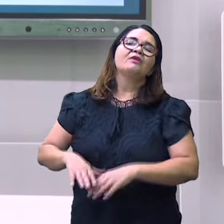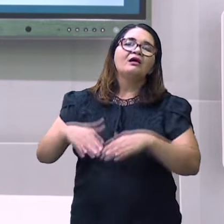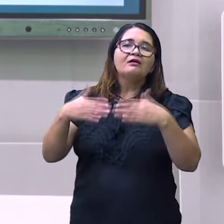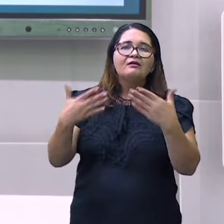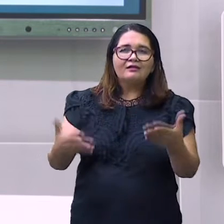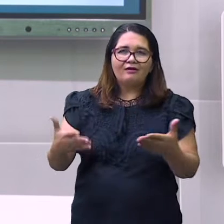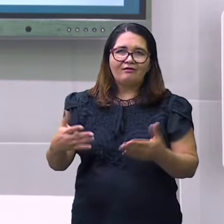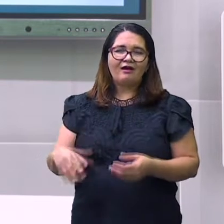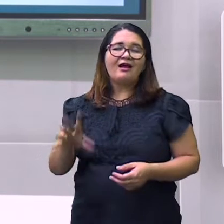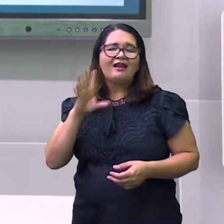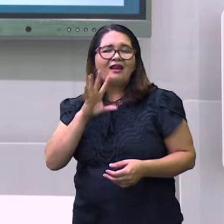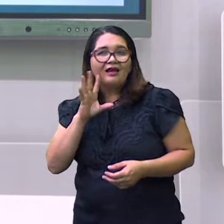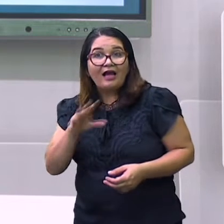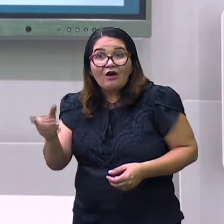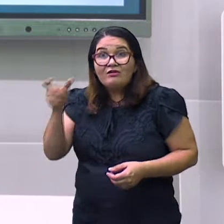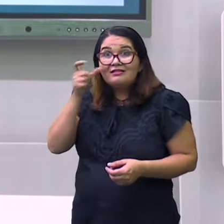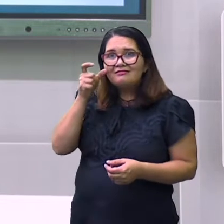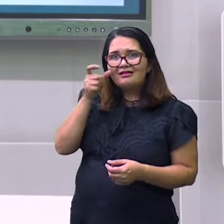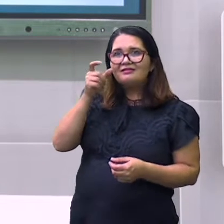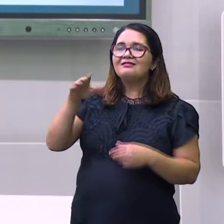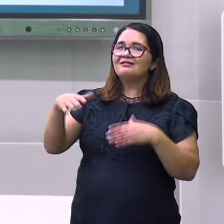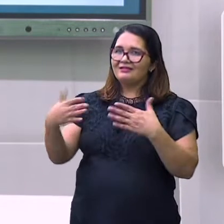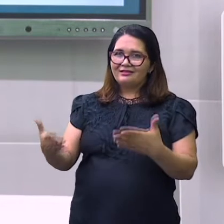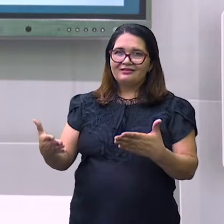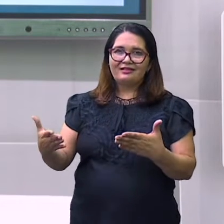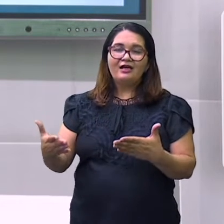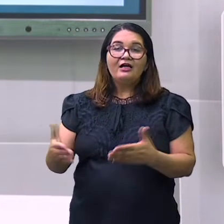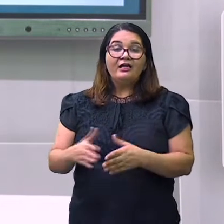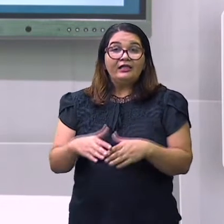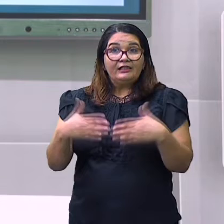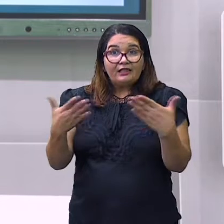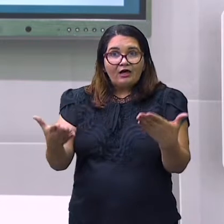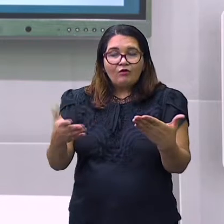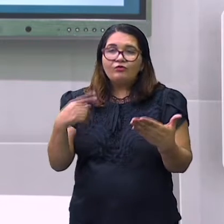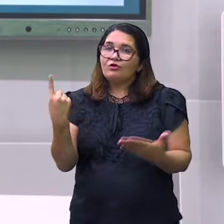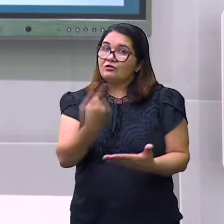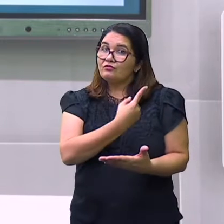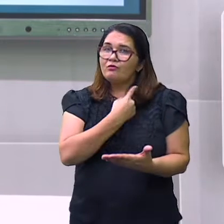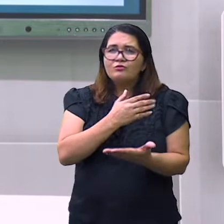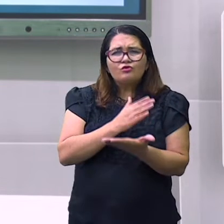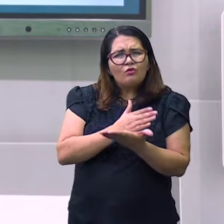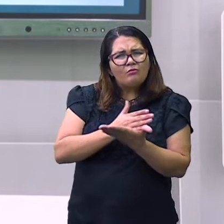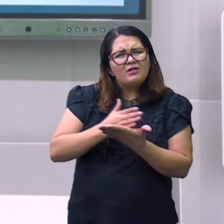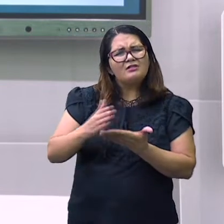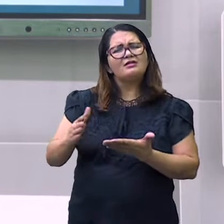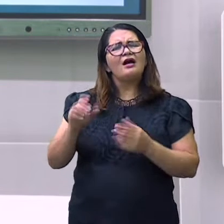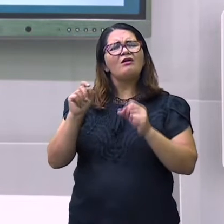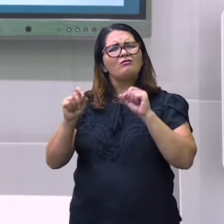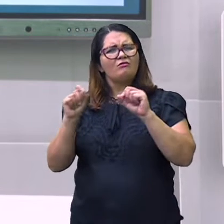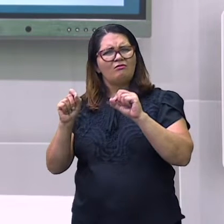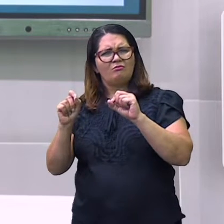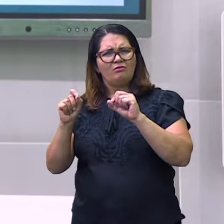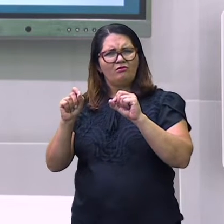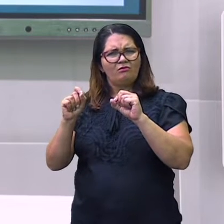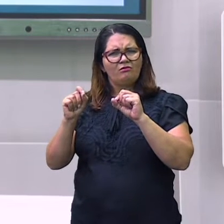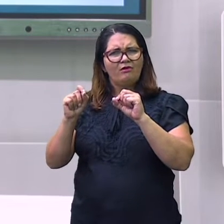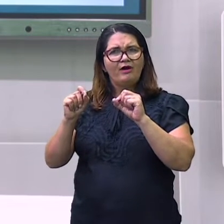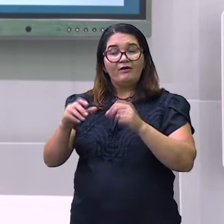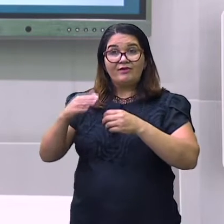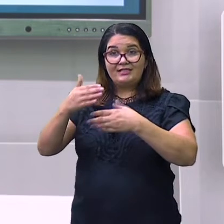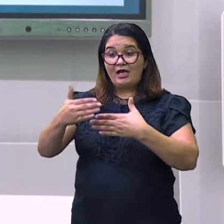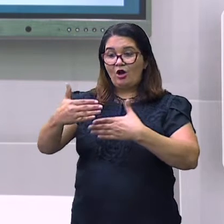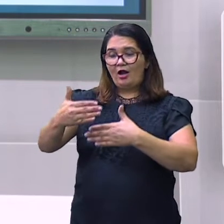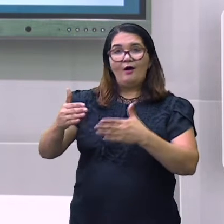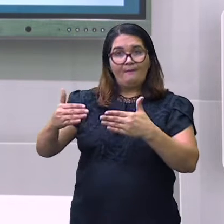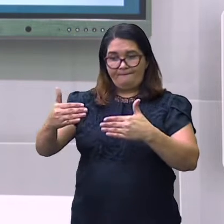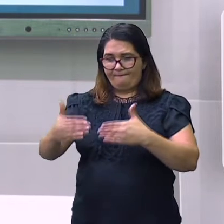mesmo? Nós vamos começar então fazendo a nossa parede celular. Como que a gente pode fazer isso, Cláudia? Nós vamos